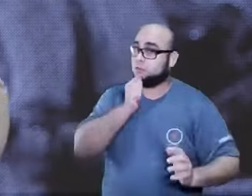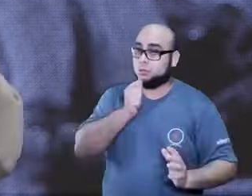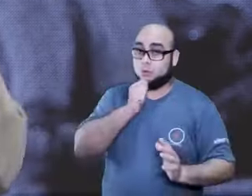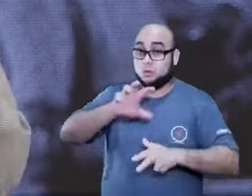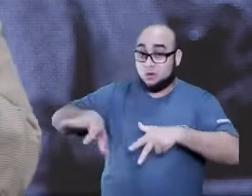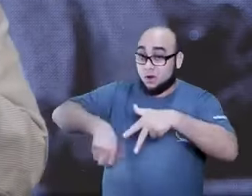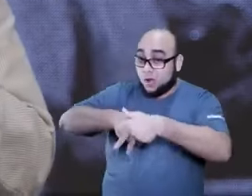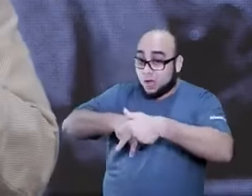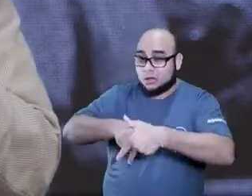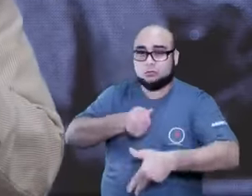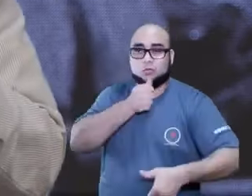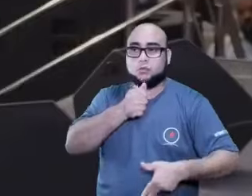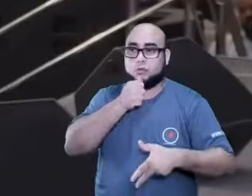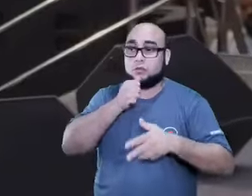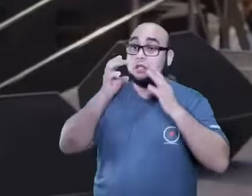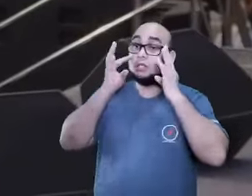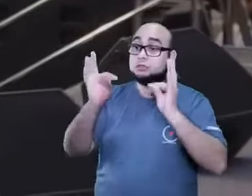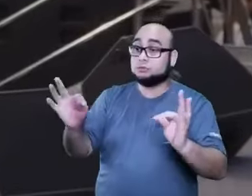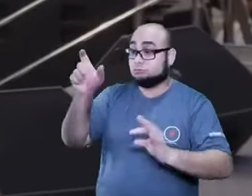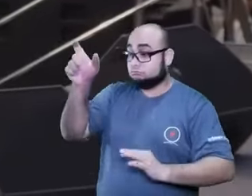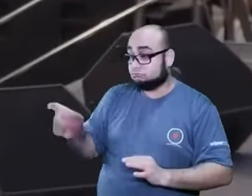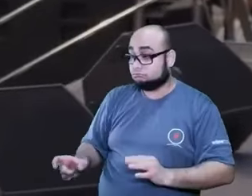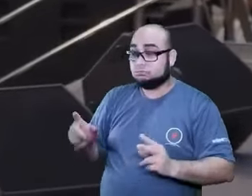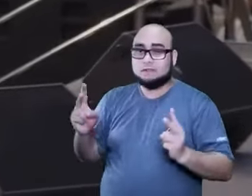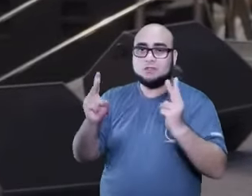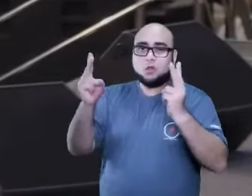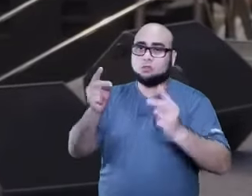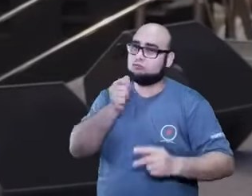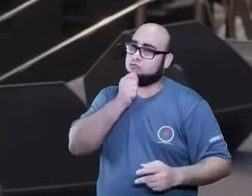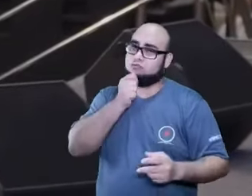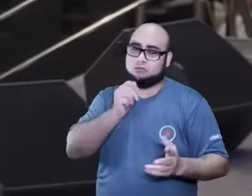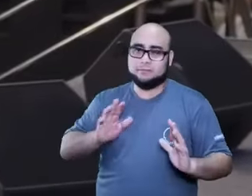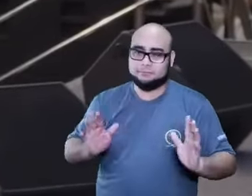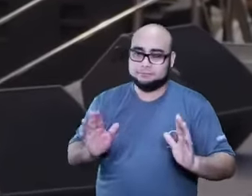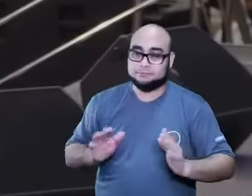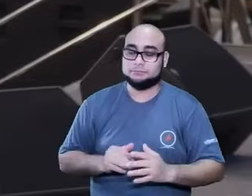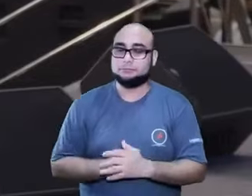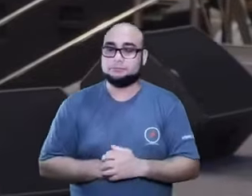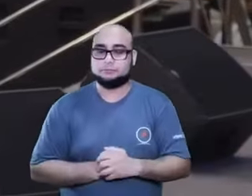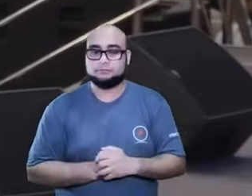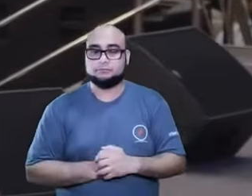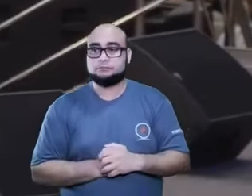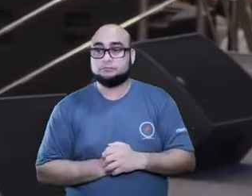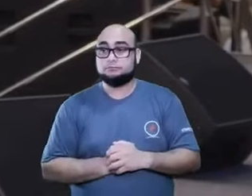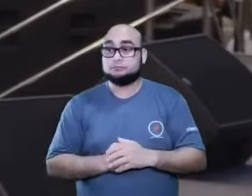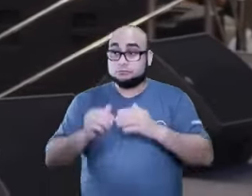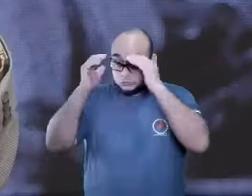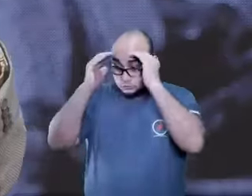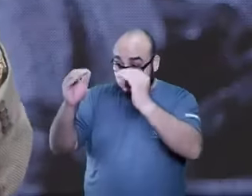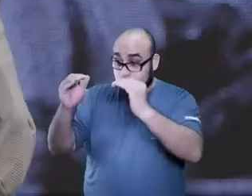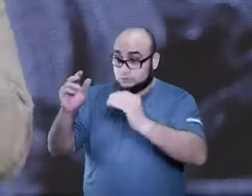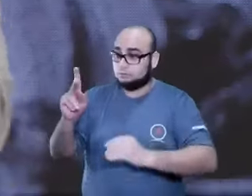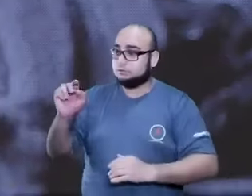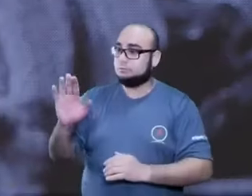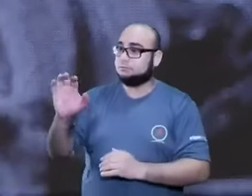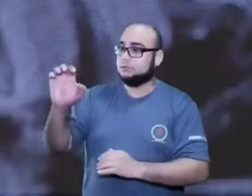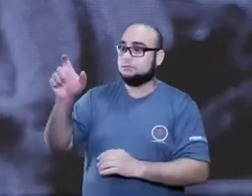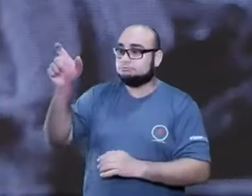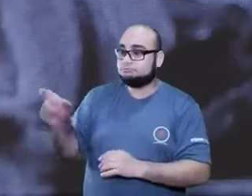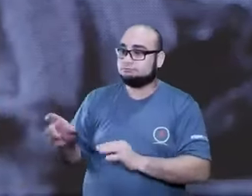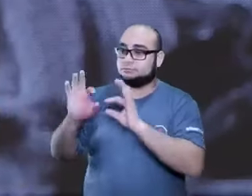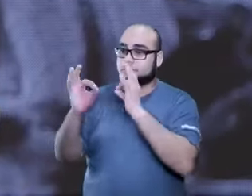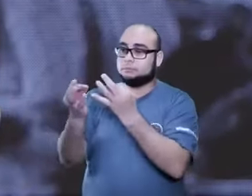dirás falsos testemunhos, não defraudarás alguém, honra teu pai e a tua mãe. É uma